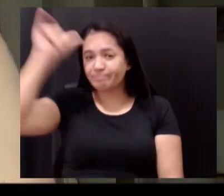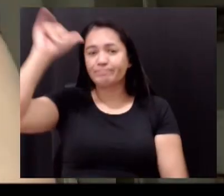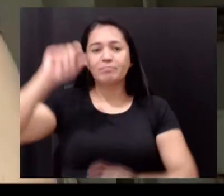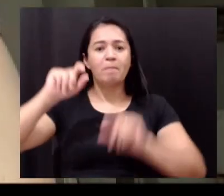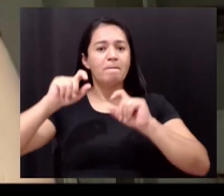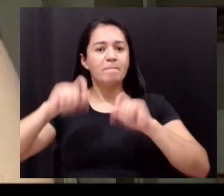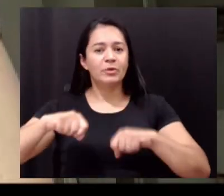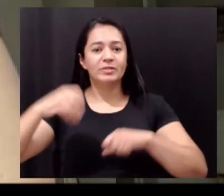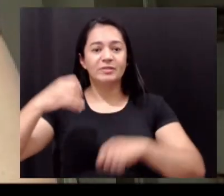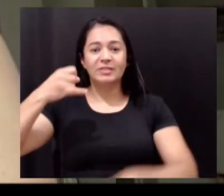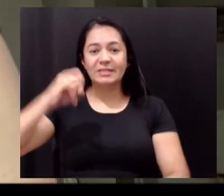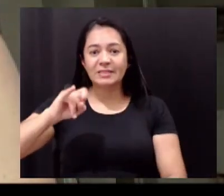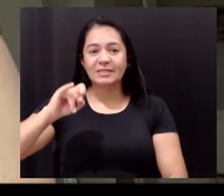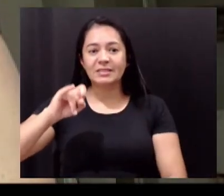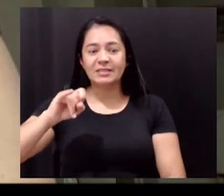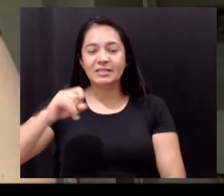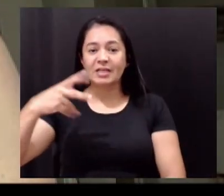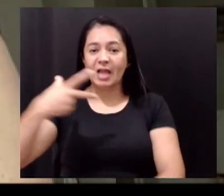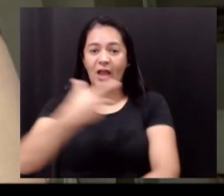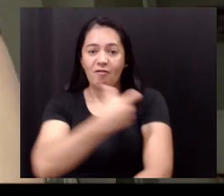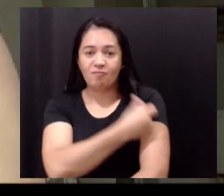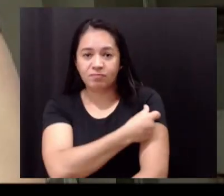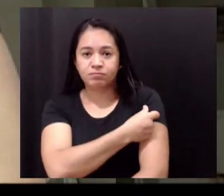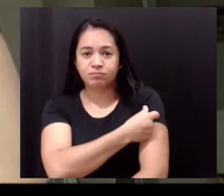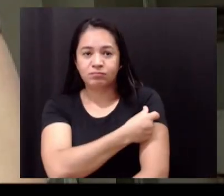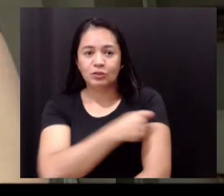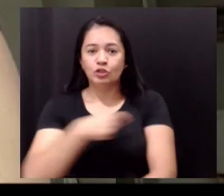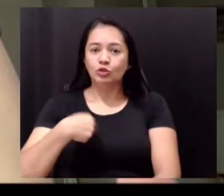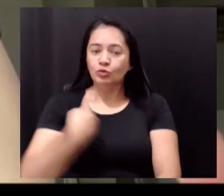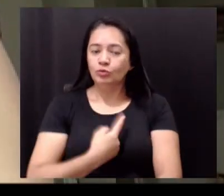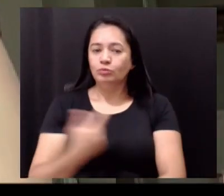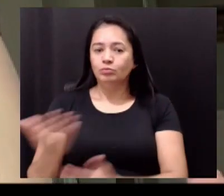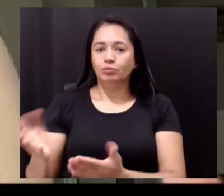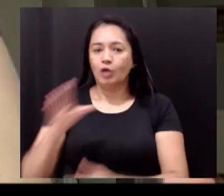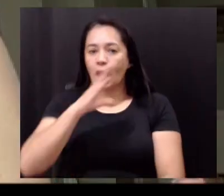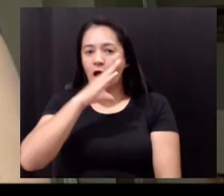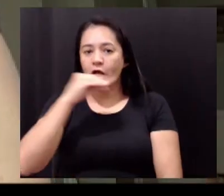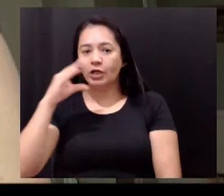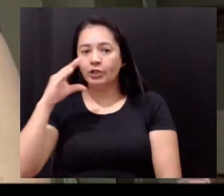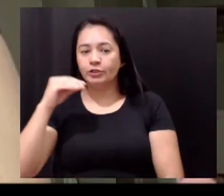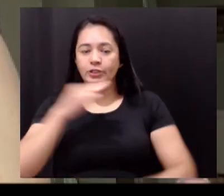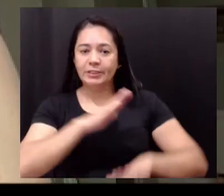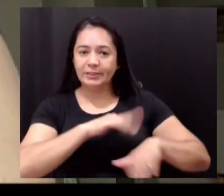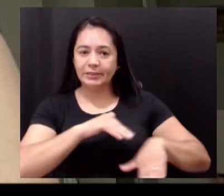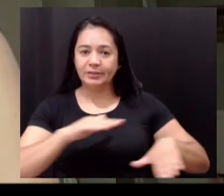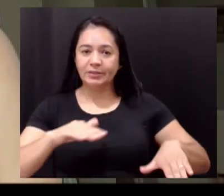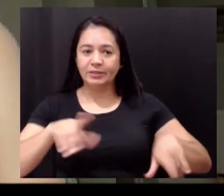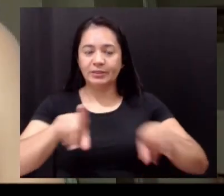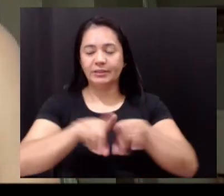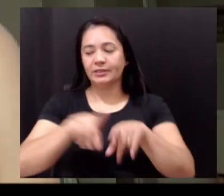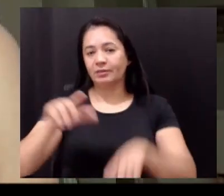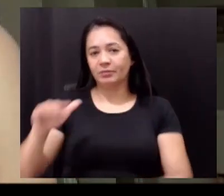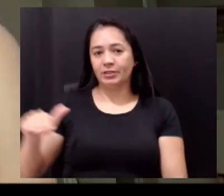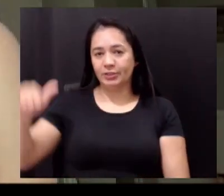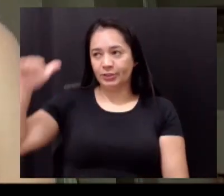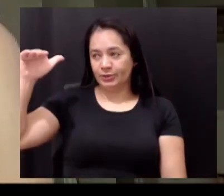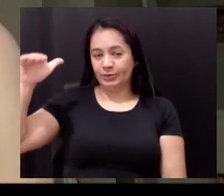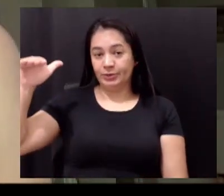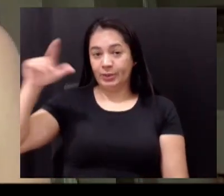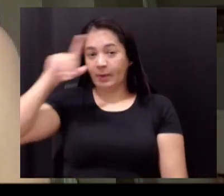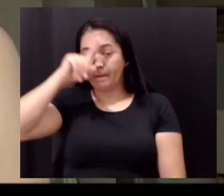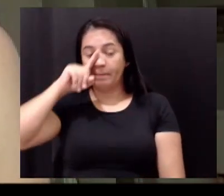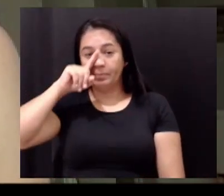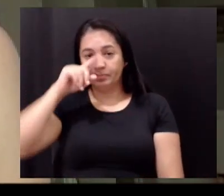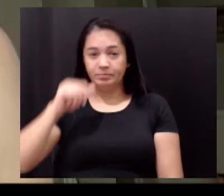a vacinação nos nossos adolescentes e crianças, e também nesses adultos que têm um risco maior, e aliar